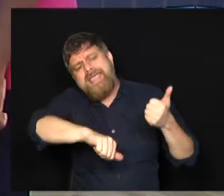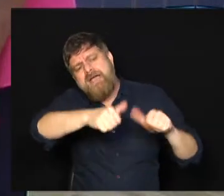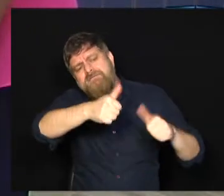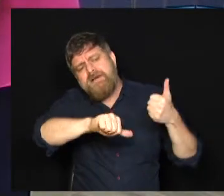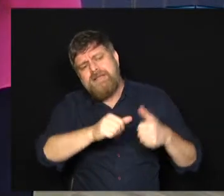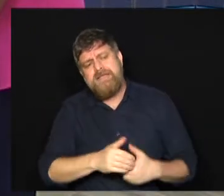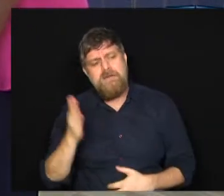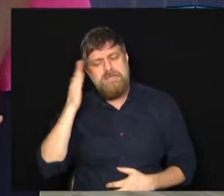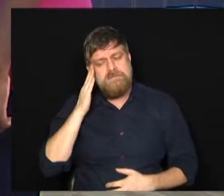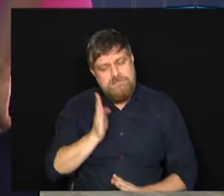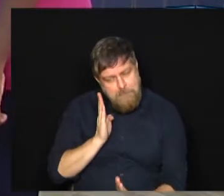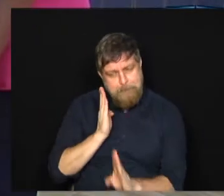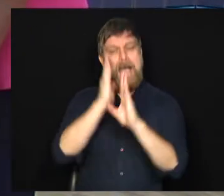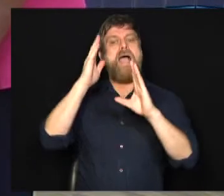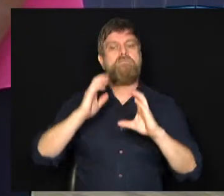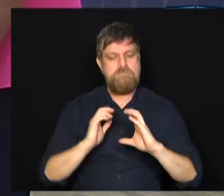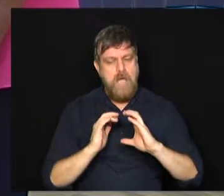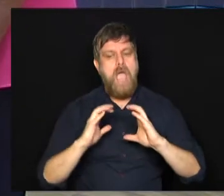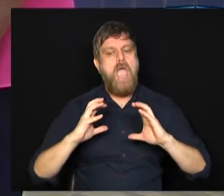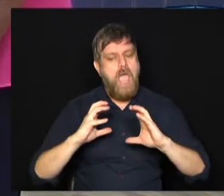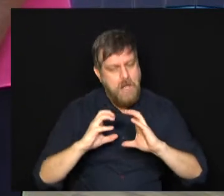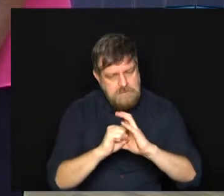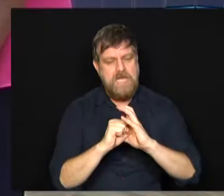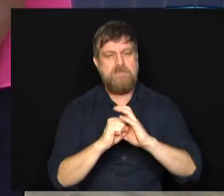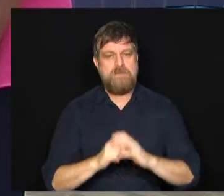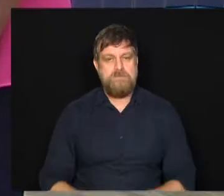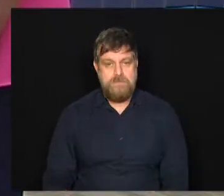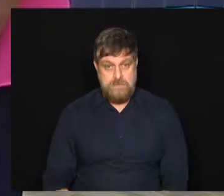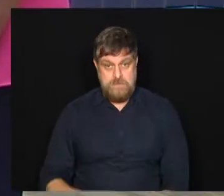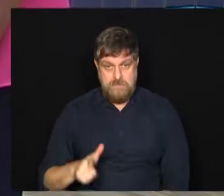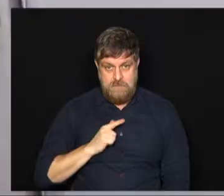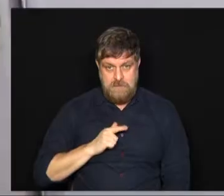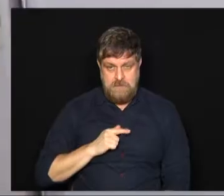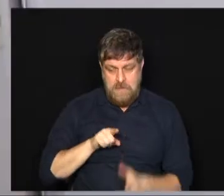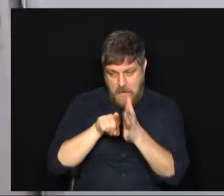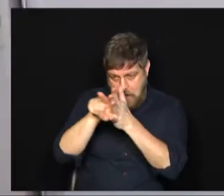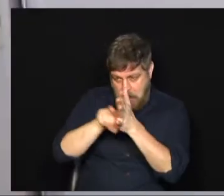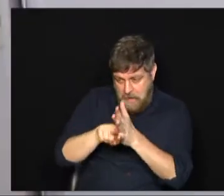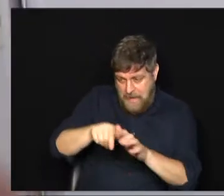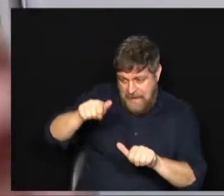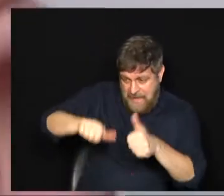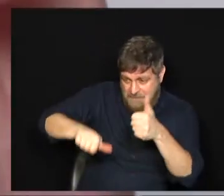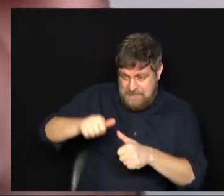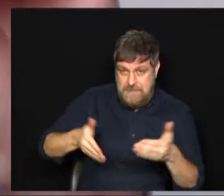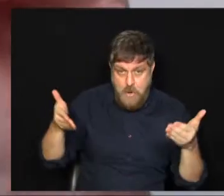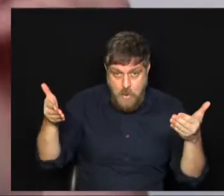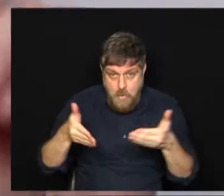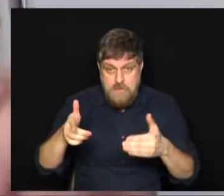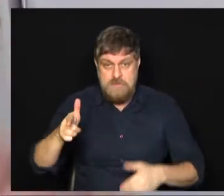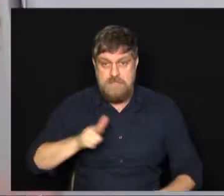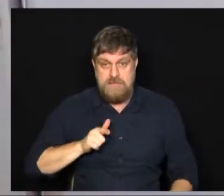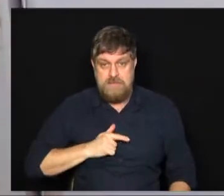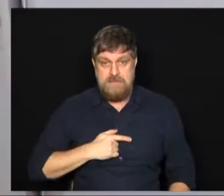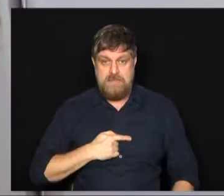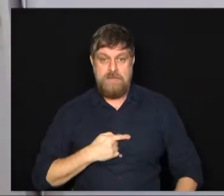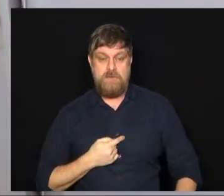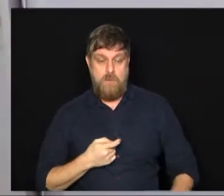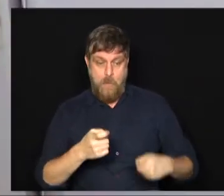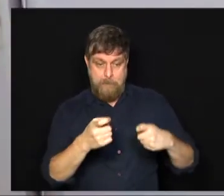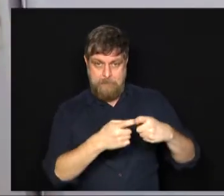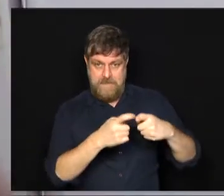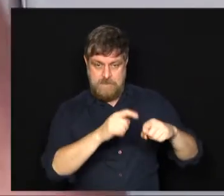o Alzheimer? Tá. O diagnóstico de doença de Alzheimer hoje é um diagnóstico